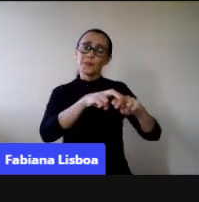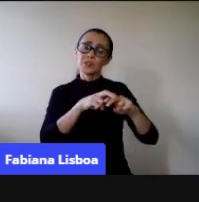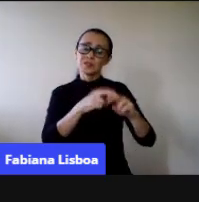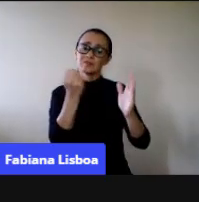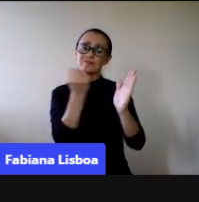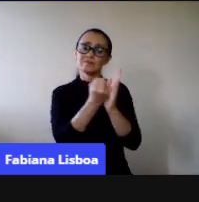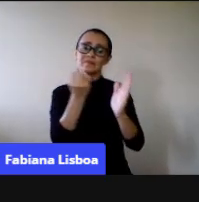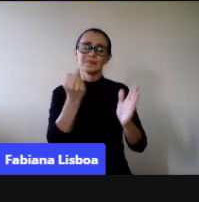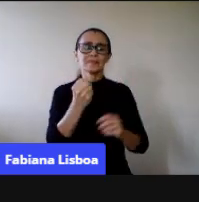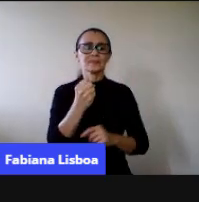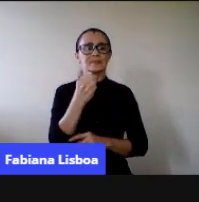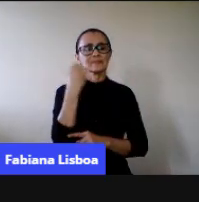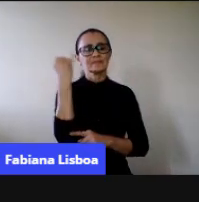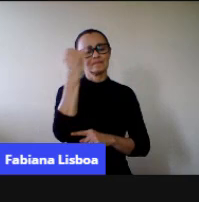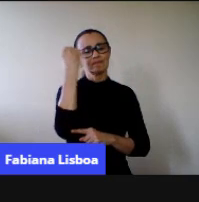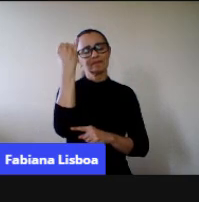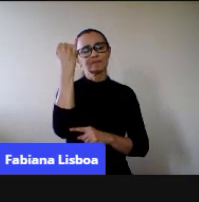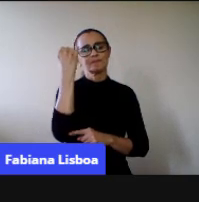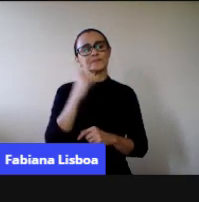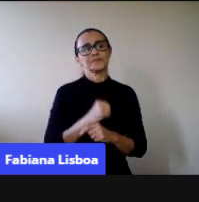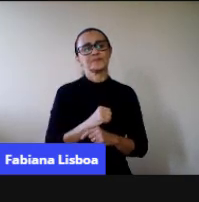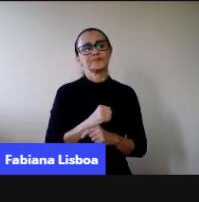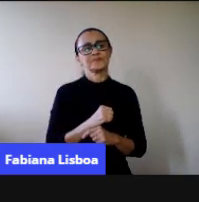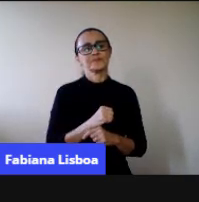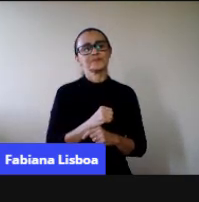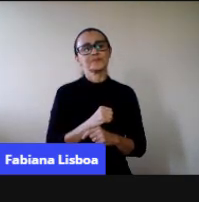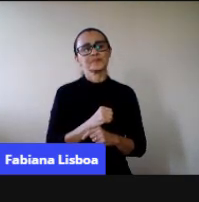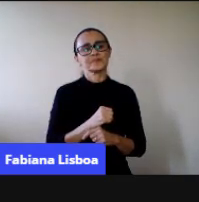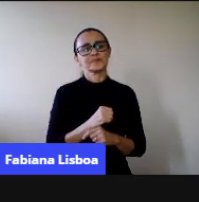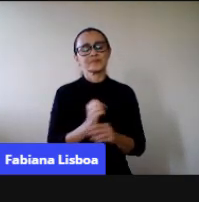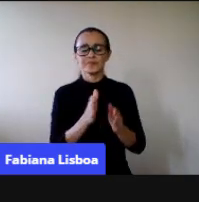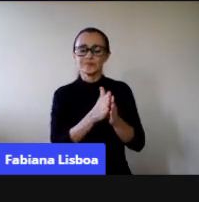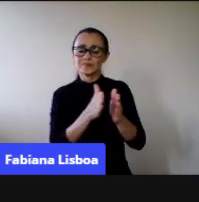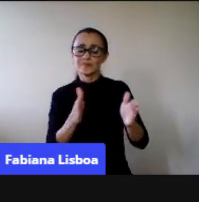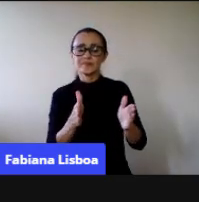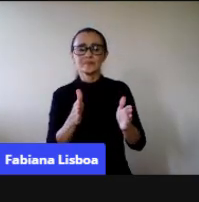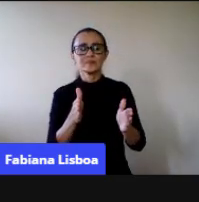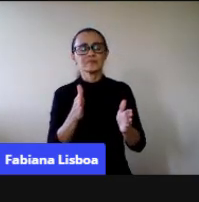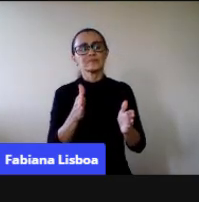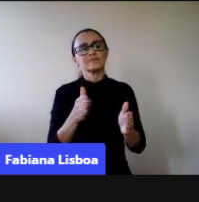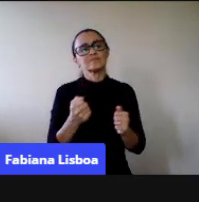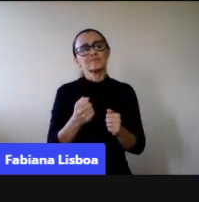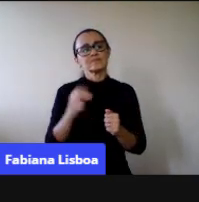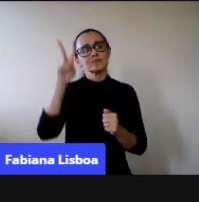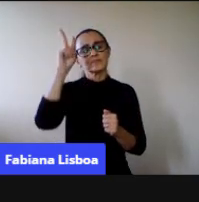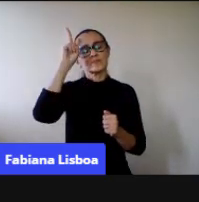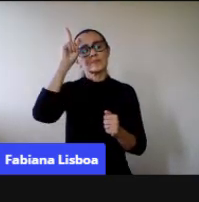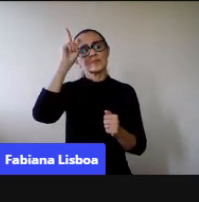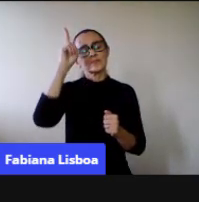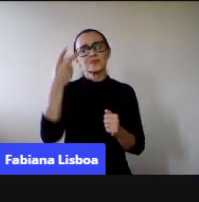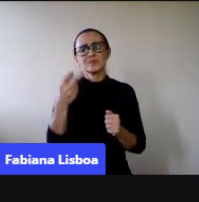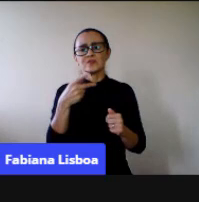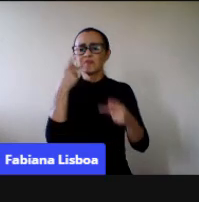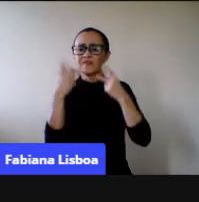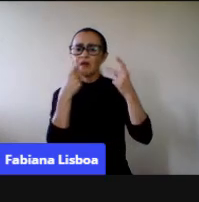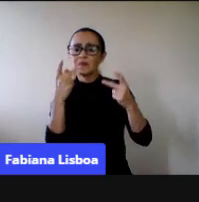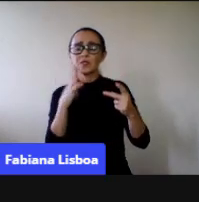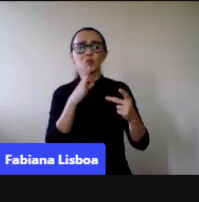data histórica, né? E a gente acaba ensinando, reproduzindo, mas sem saber o que é, né?